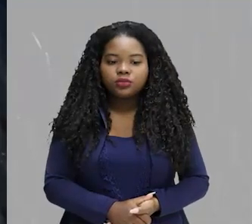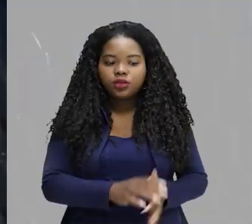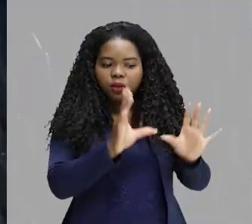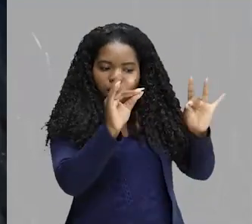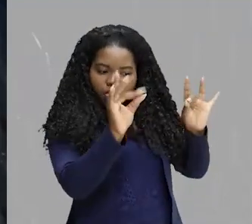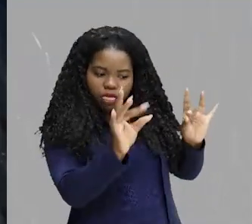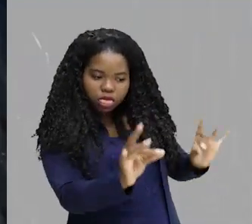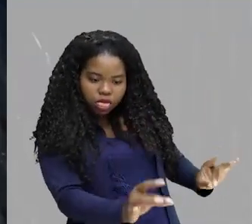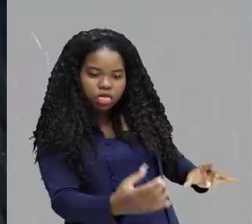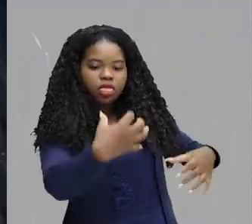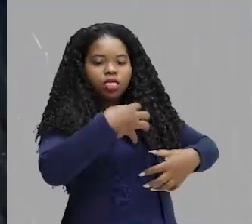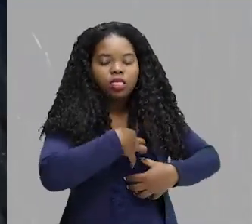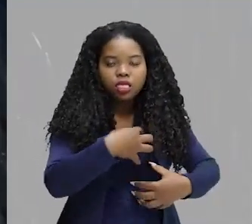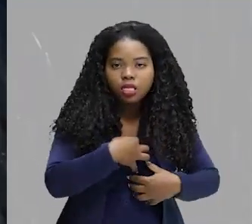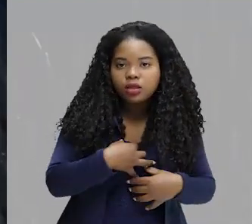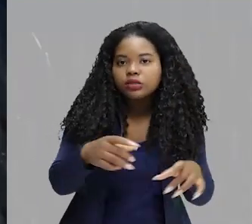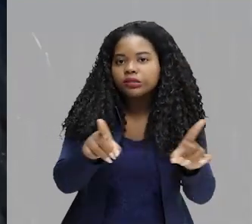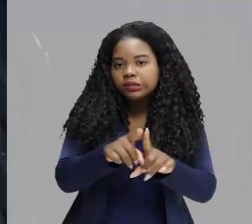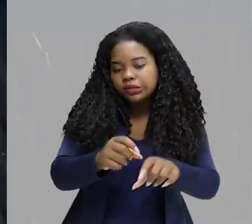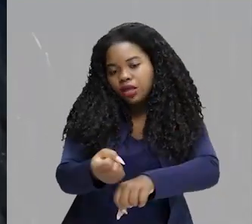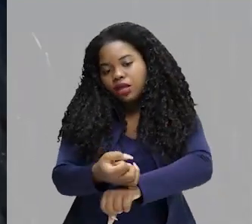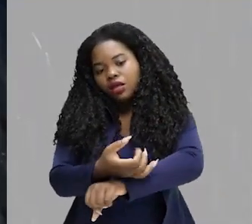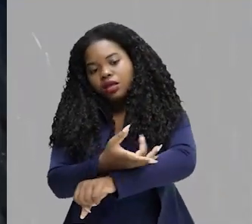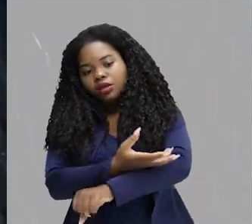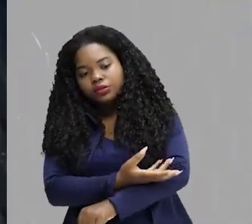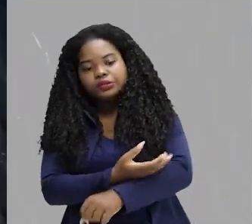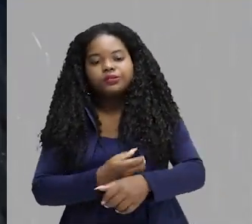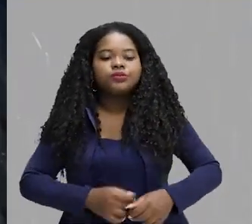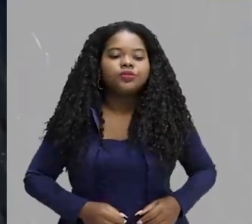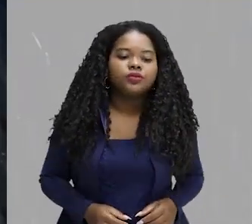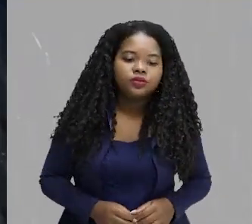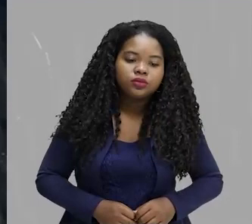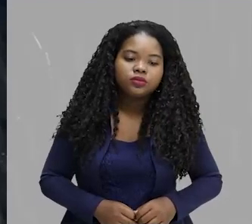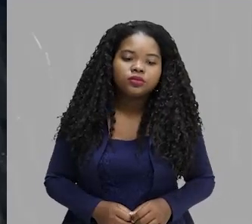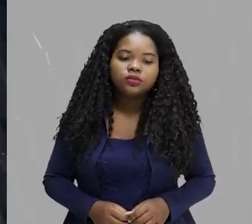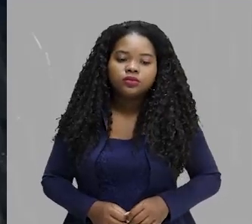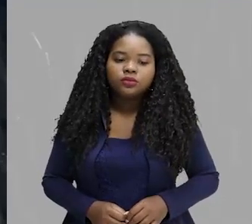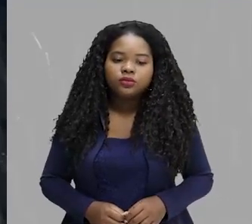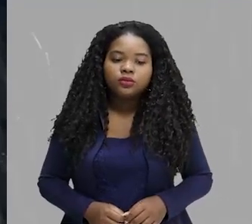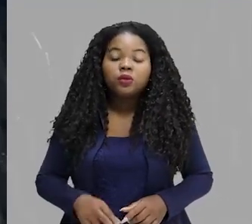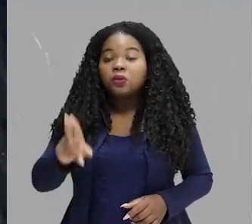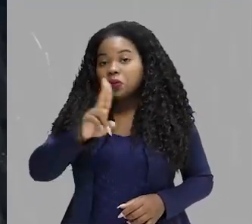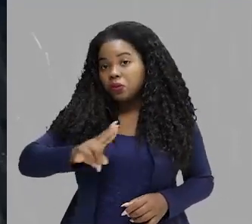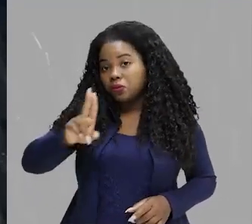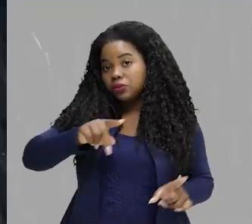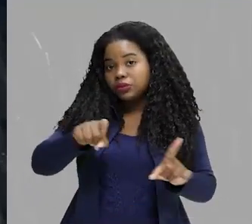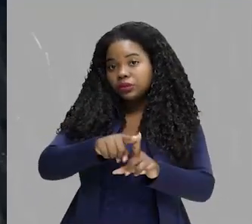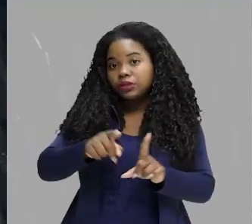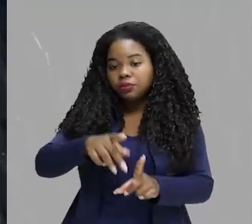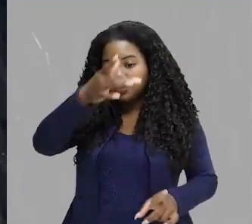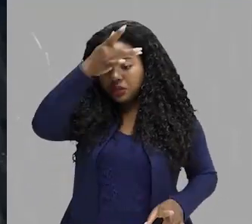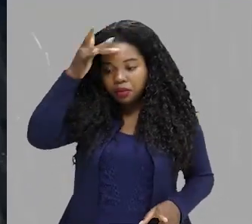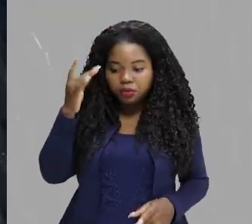de sentimentos e emoções. Existe aqui o uso do eu lírico, como eu mencionei, relacionado à